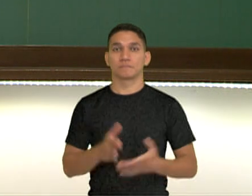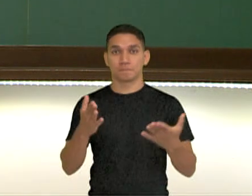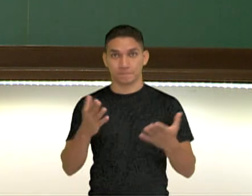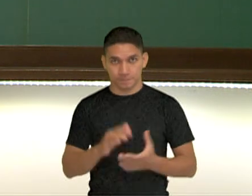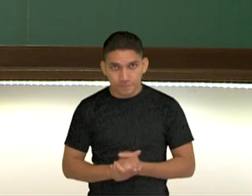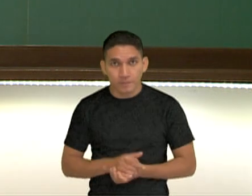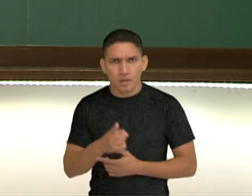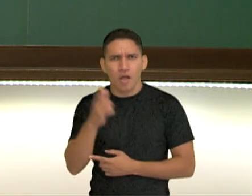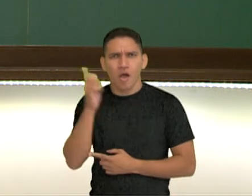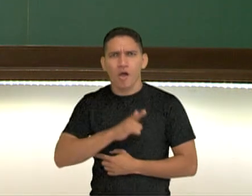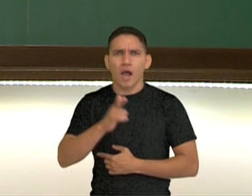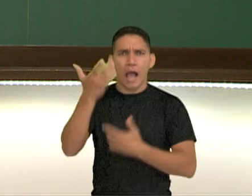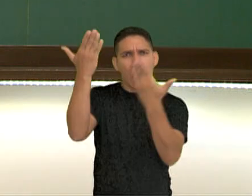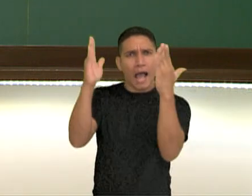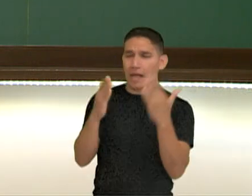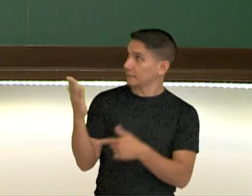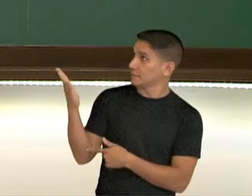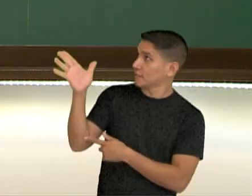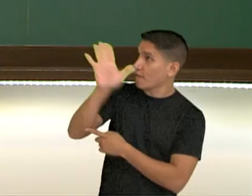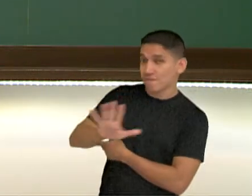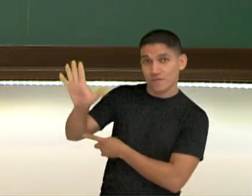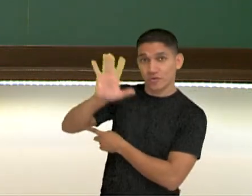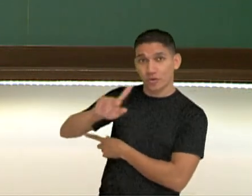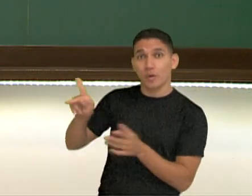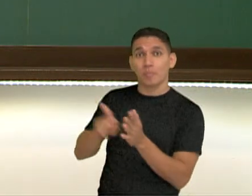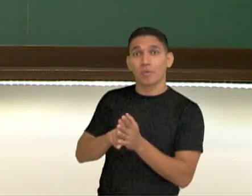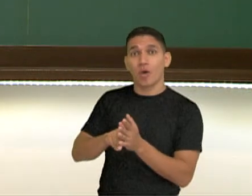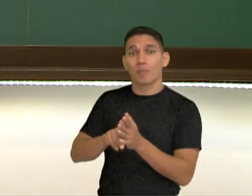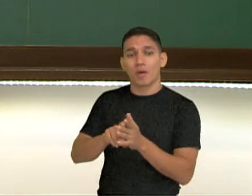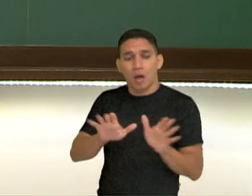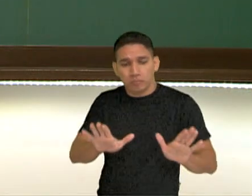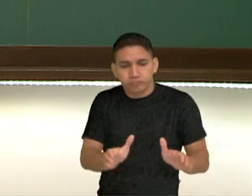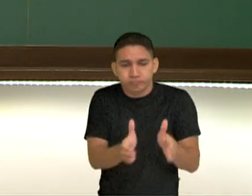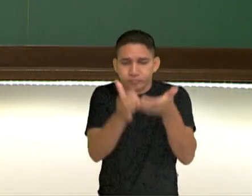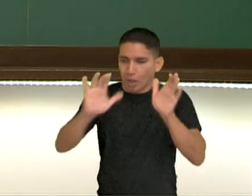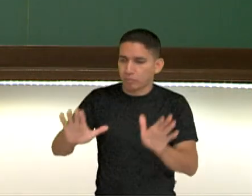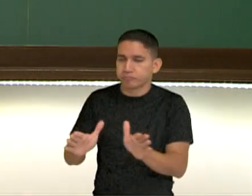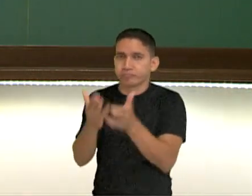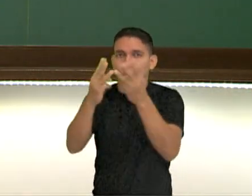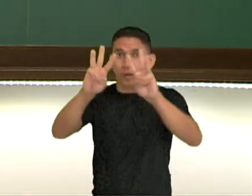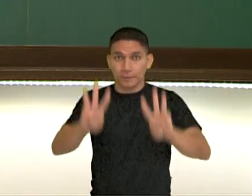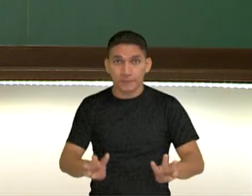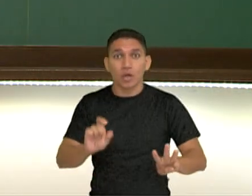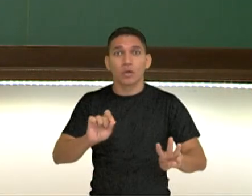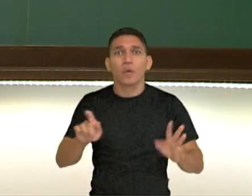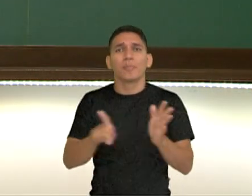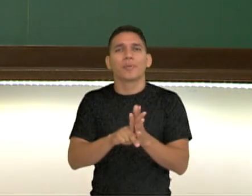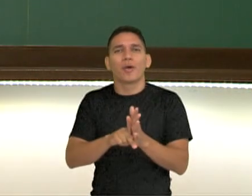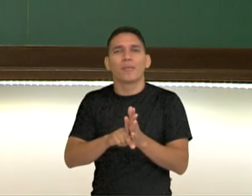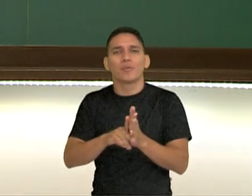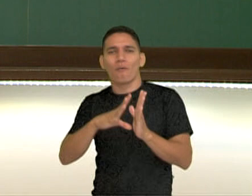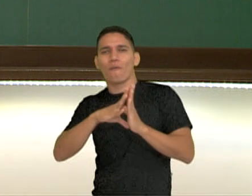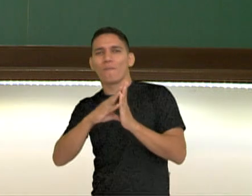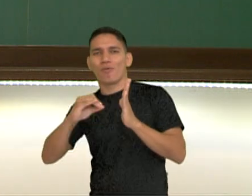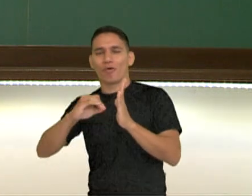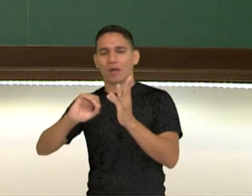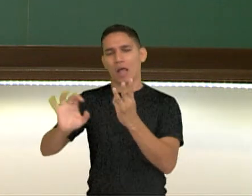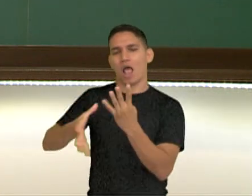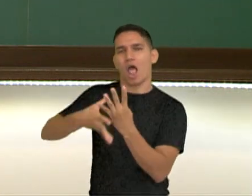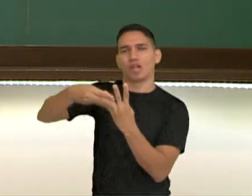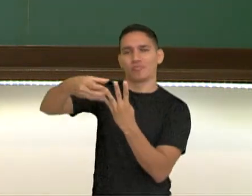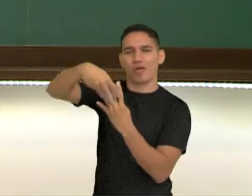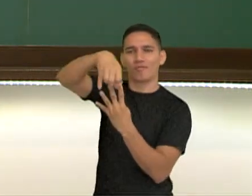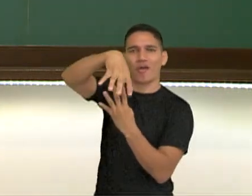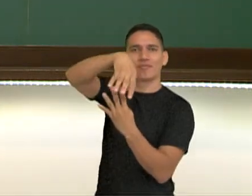Então, pessoal, conseguiram analisar bem a foto? Essa foto das colunas da Federal do Paraná com o modelo coríntio de arquitetura. O